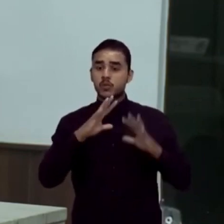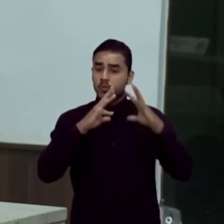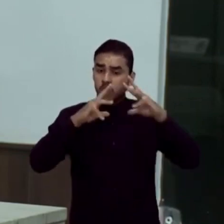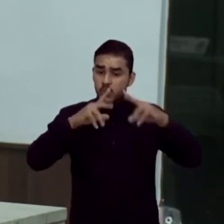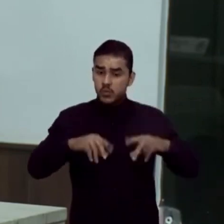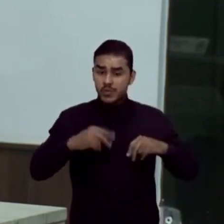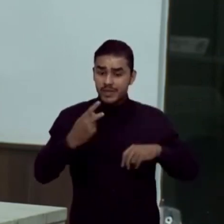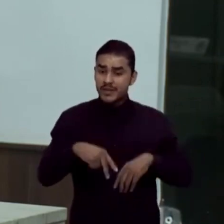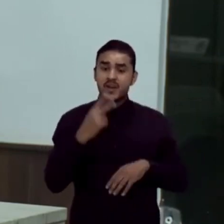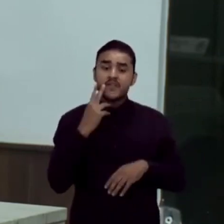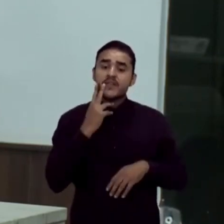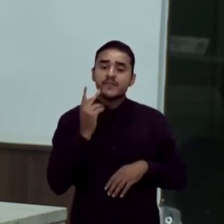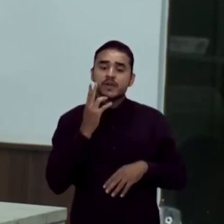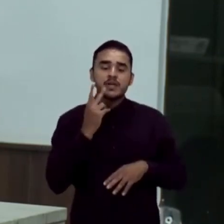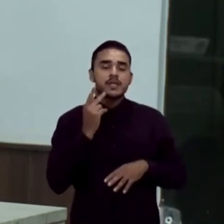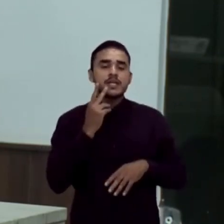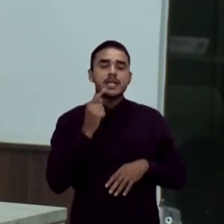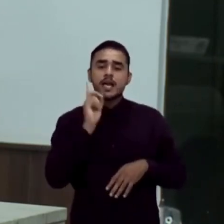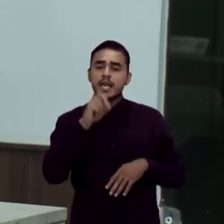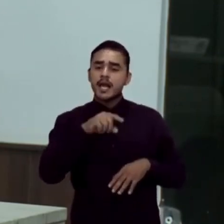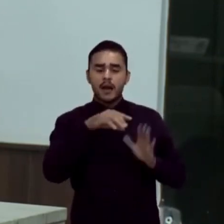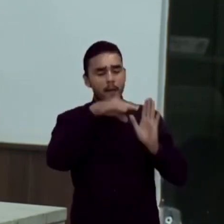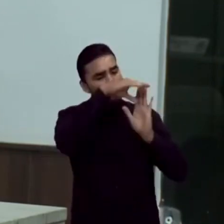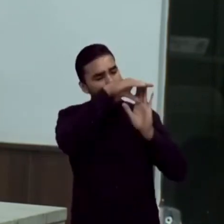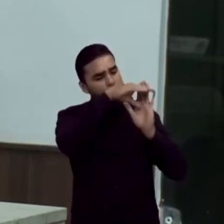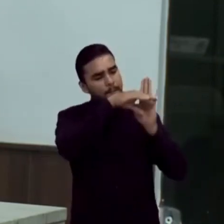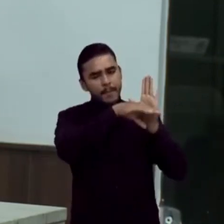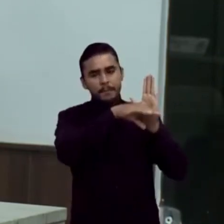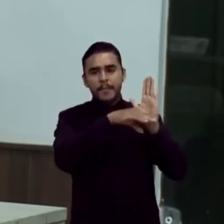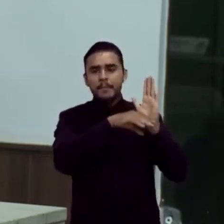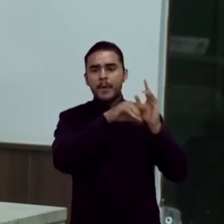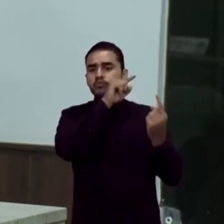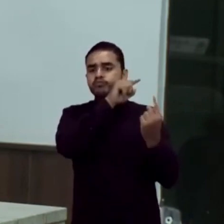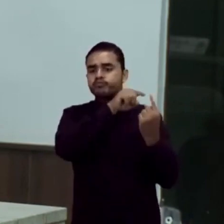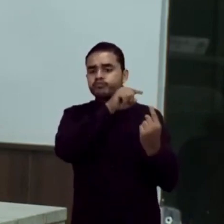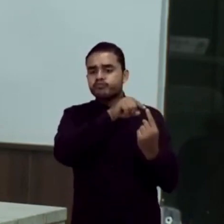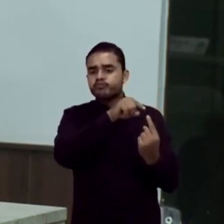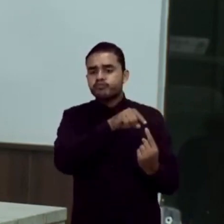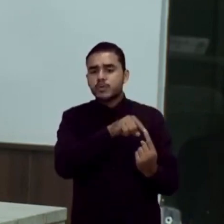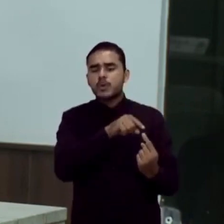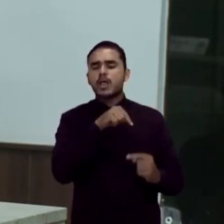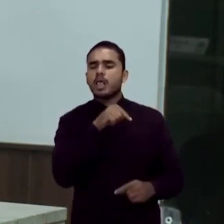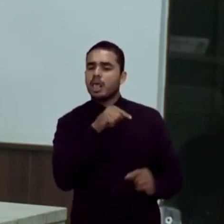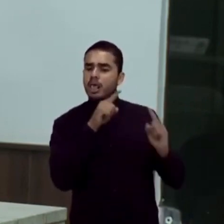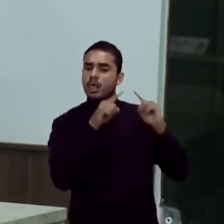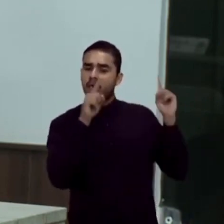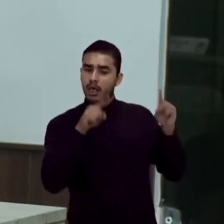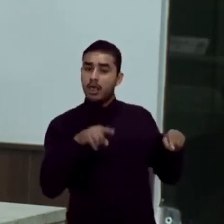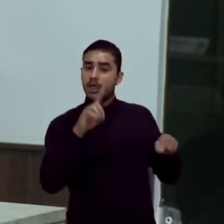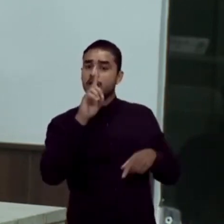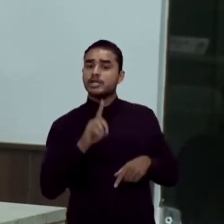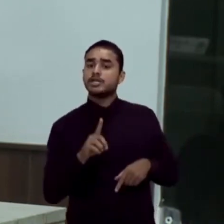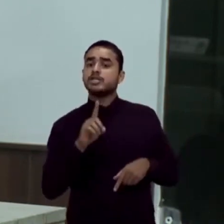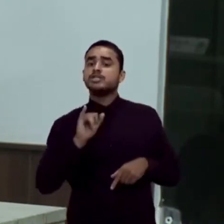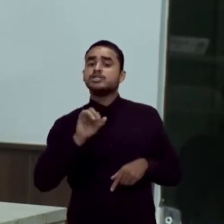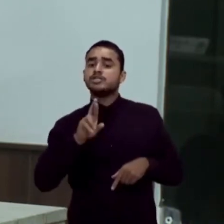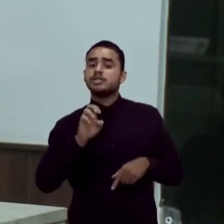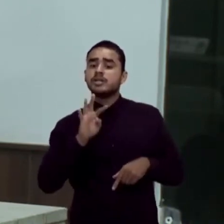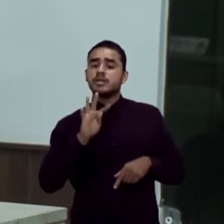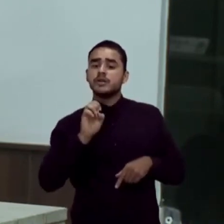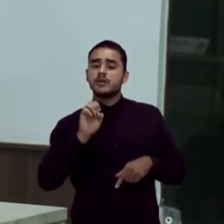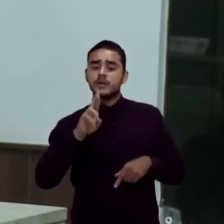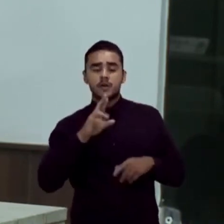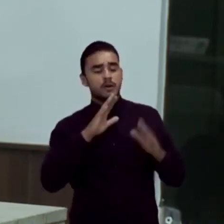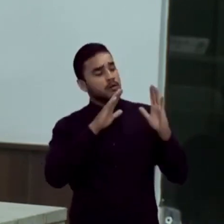política urbana municipal. Por exemplo, é por meio do plano diretor que conseguimos indicar quais as áreas